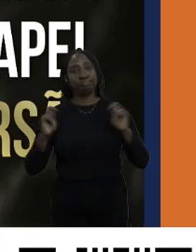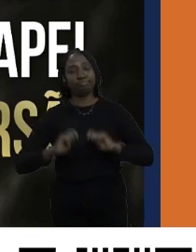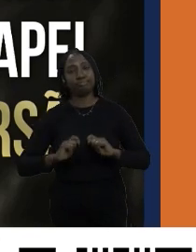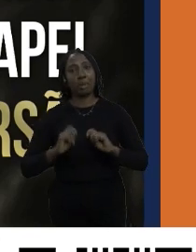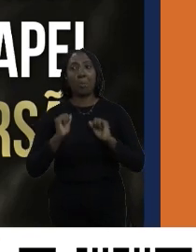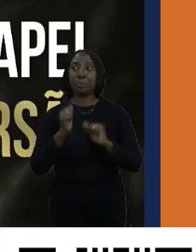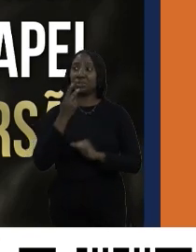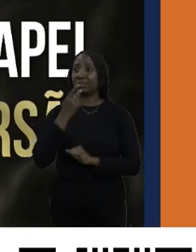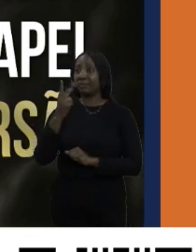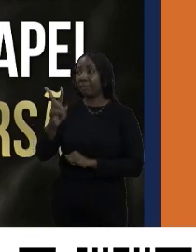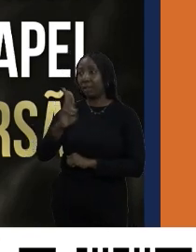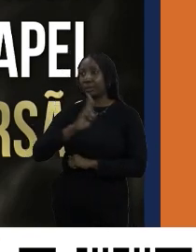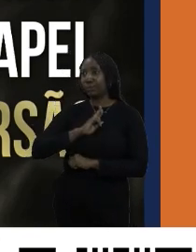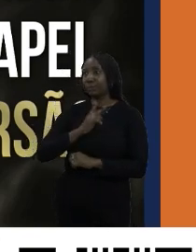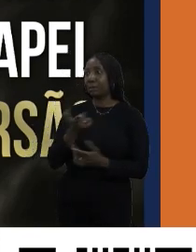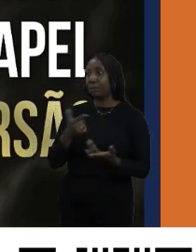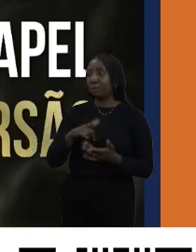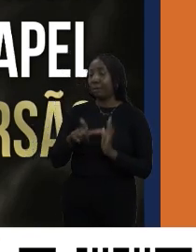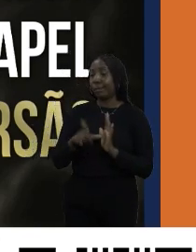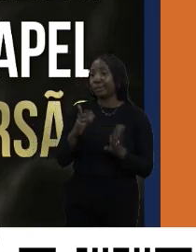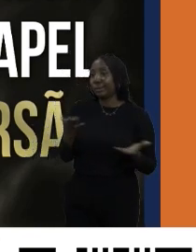você podia ter falado isso para mim antes, né, Bernardo?